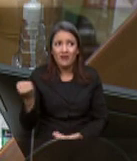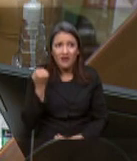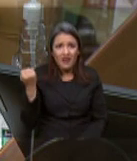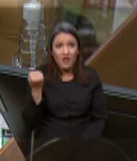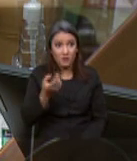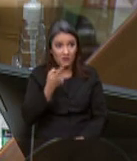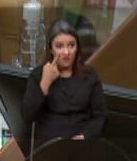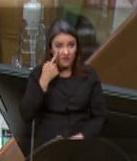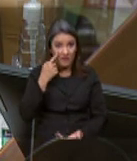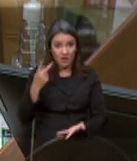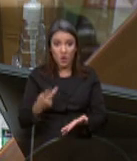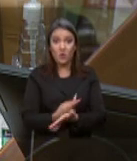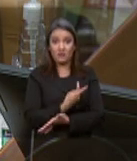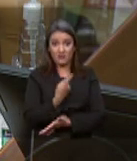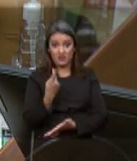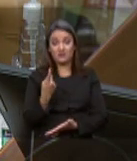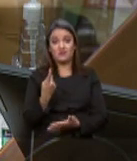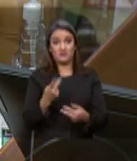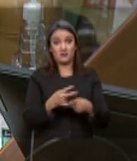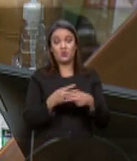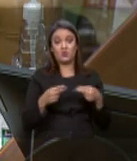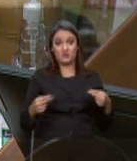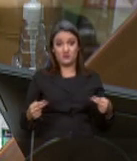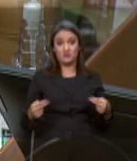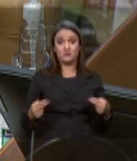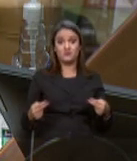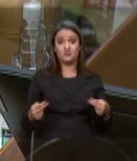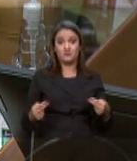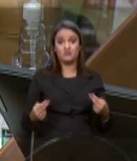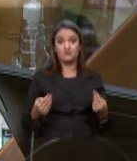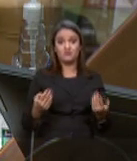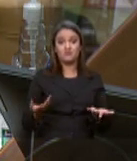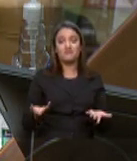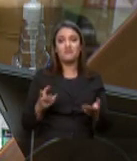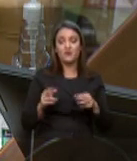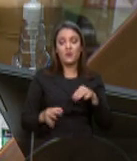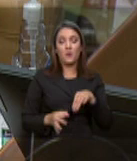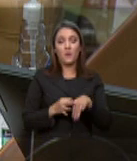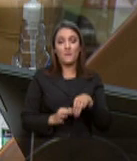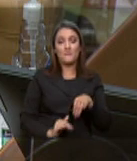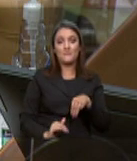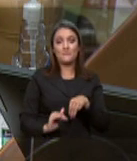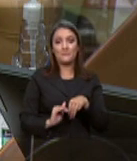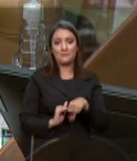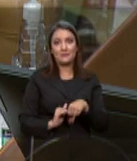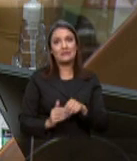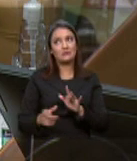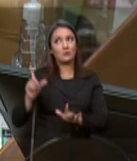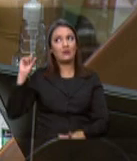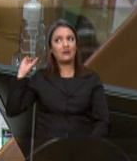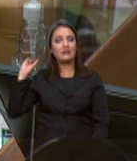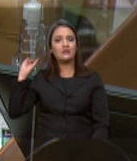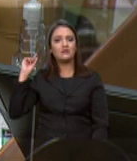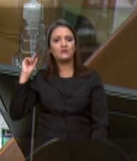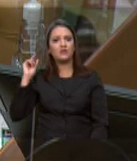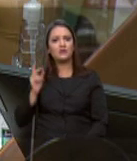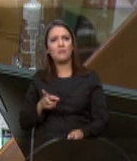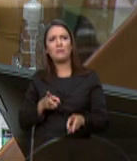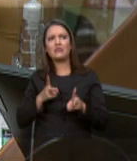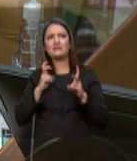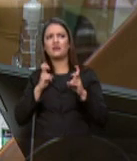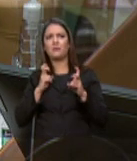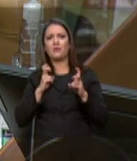com situações que, no caso do nosso ministro de sempre, ele deve ter visto, ou pelo